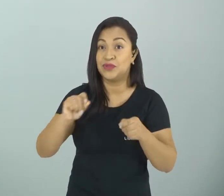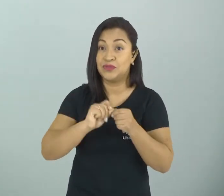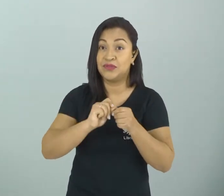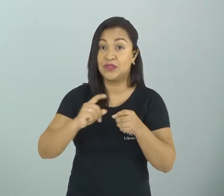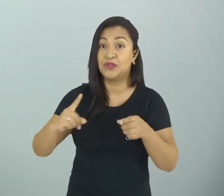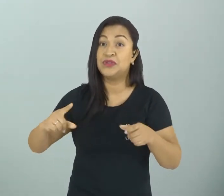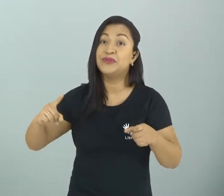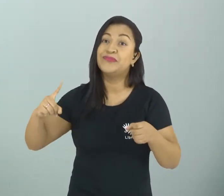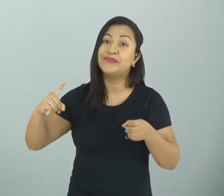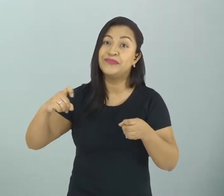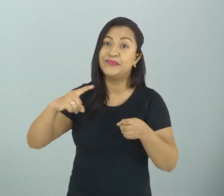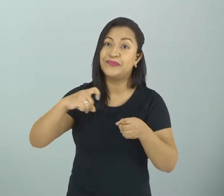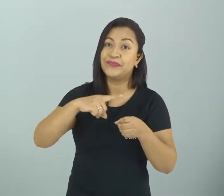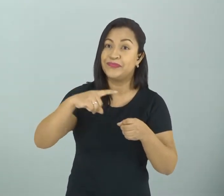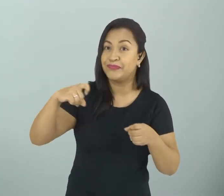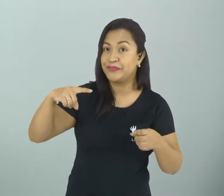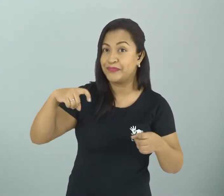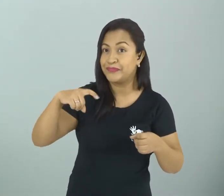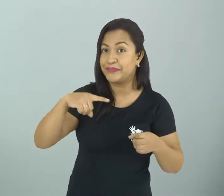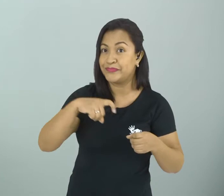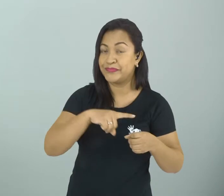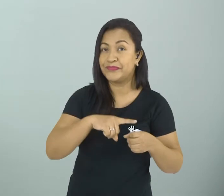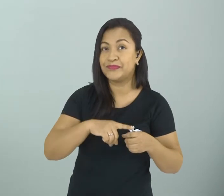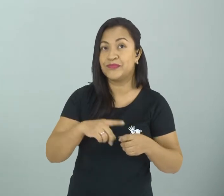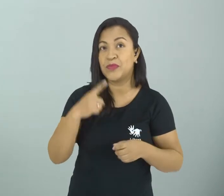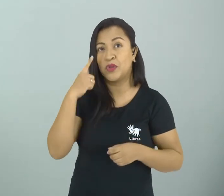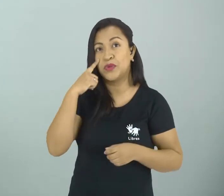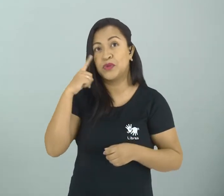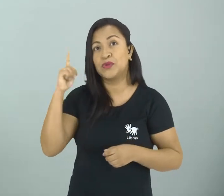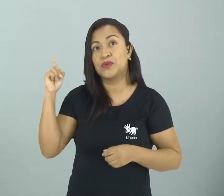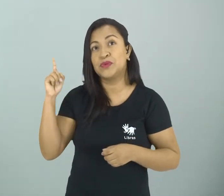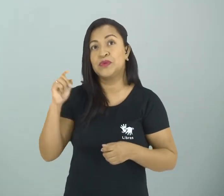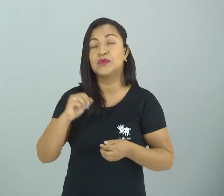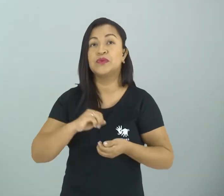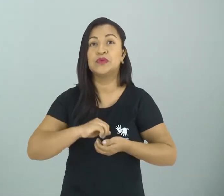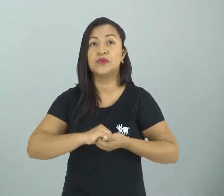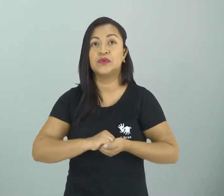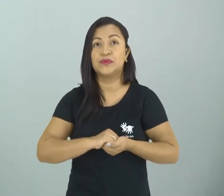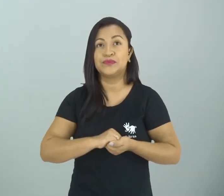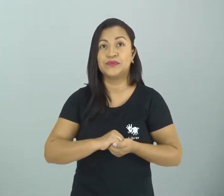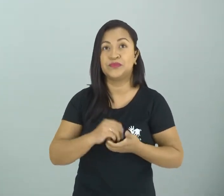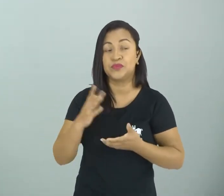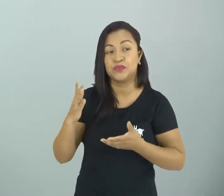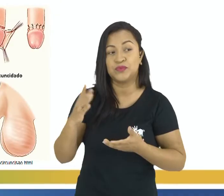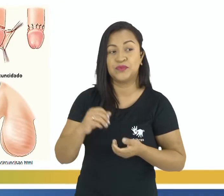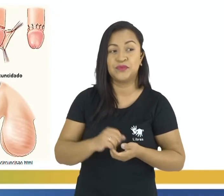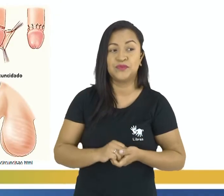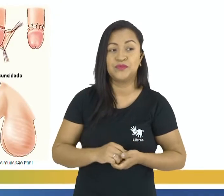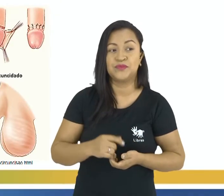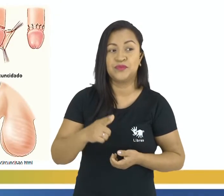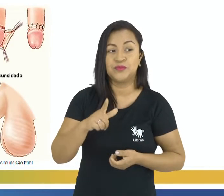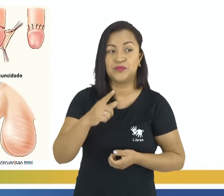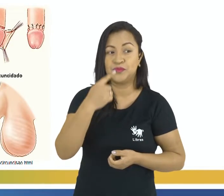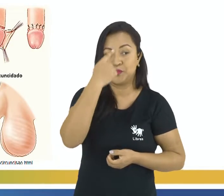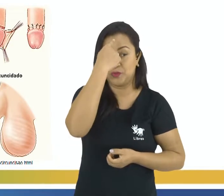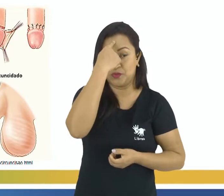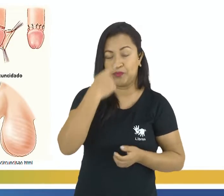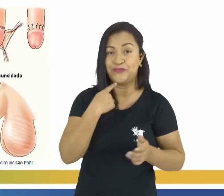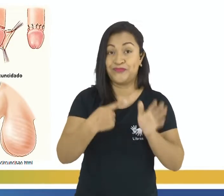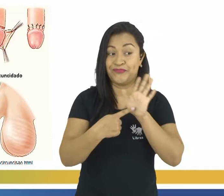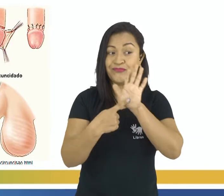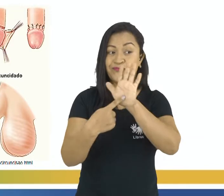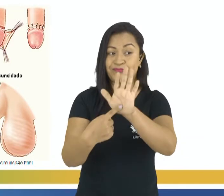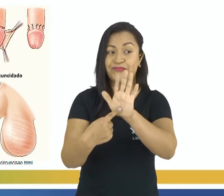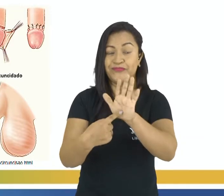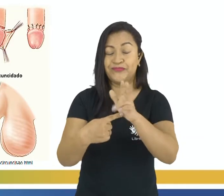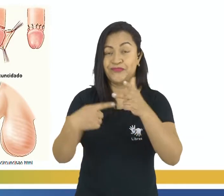espermatozoides. Nós temos ali o sistema reprodutor masculino, ele é formado por